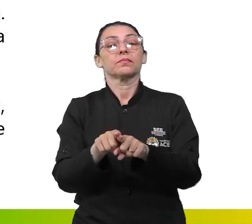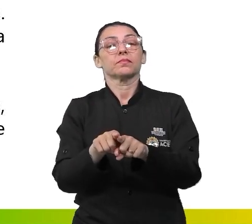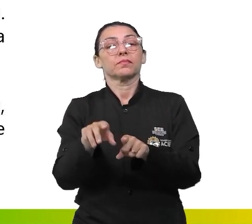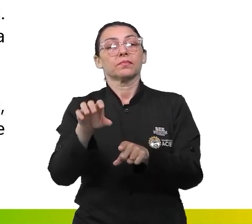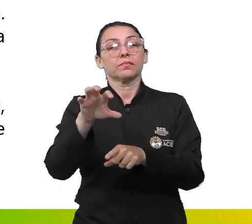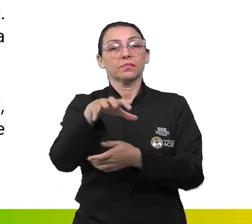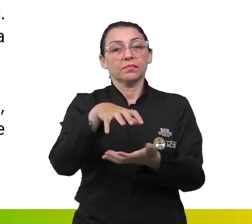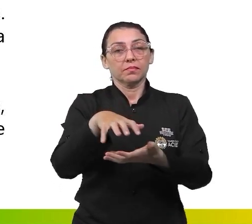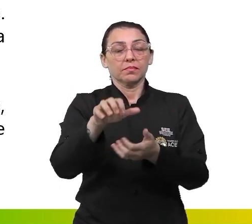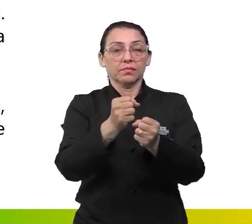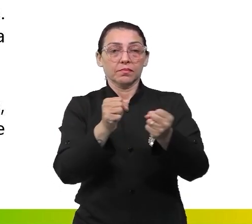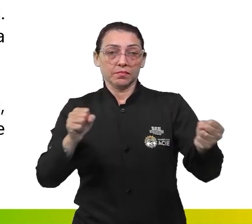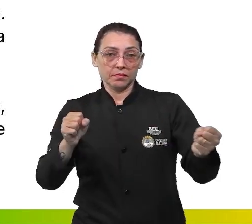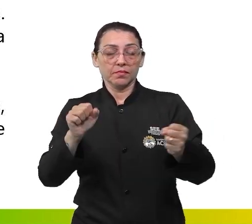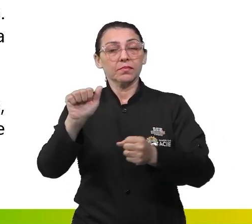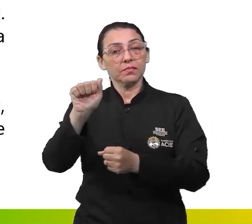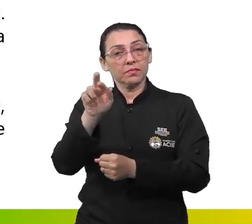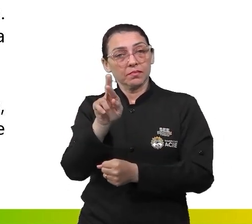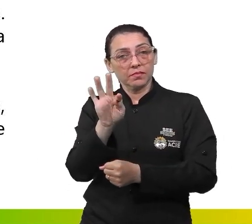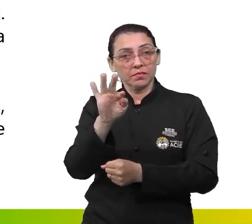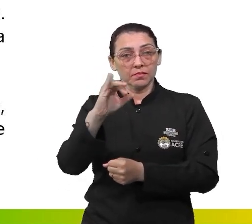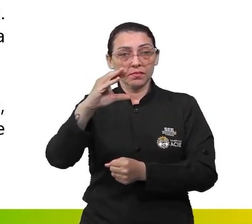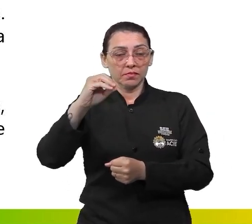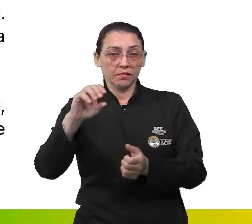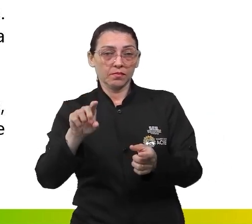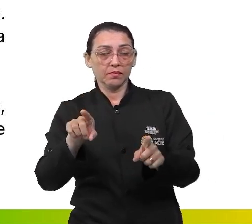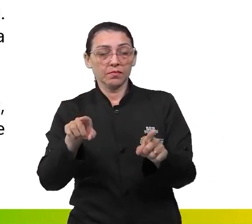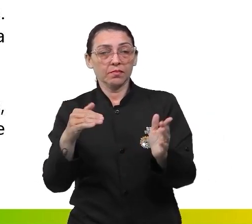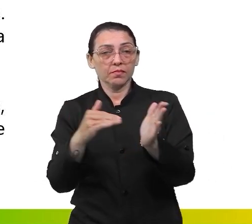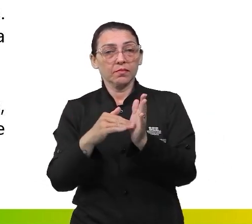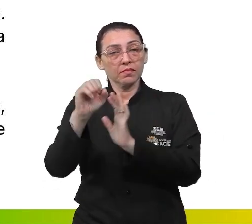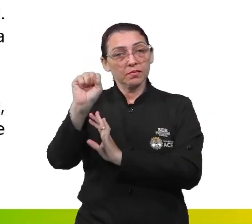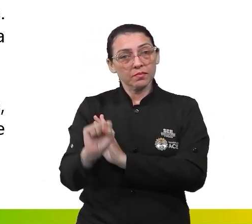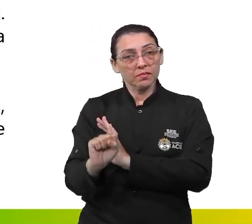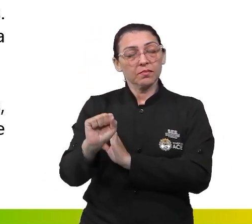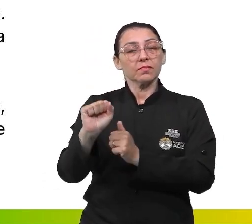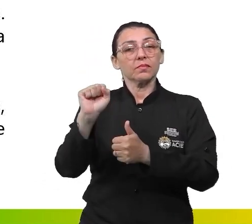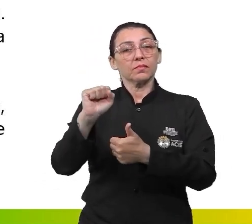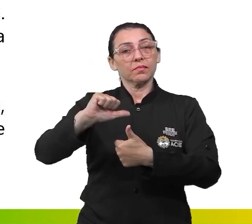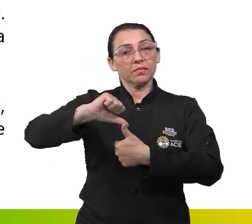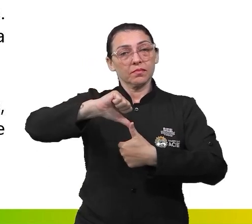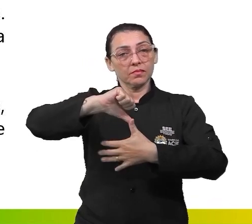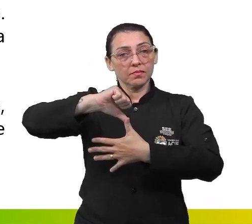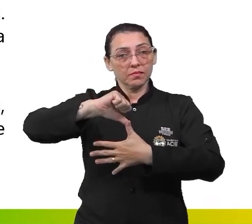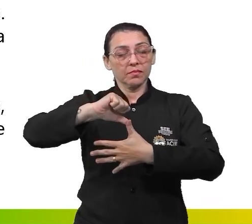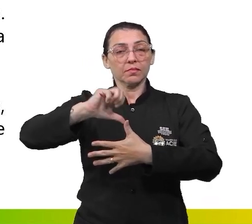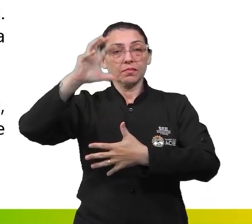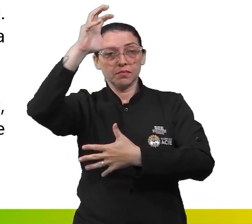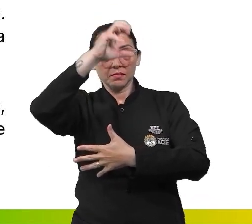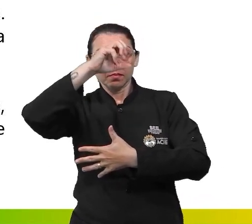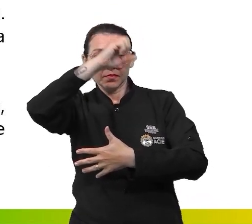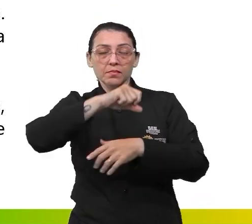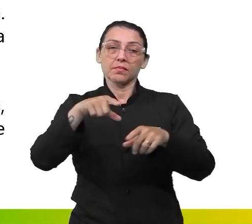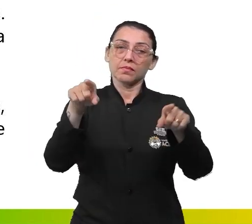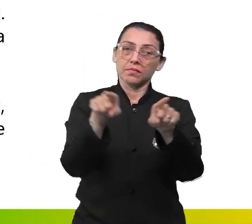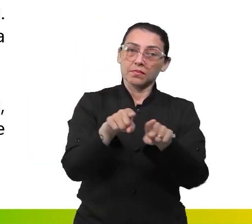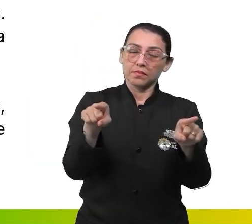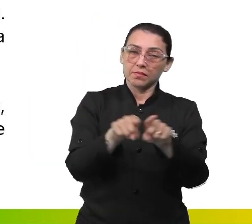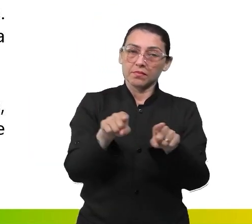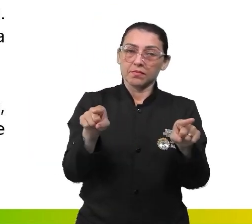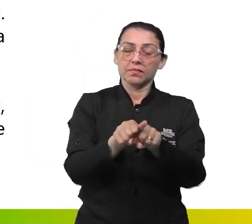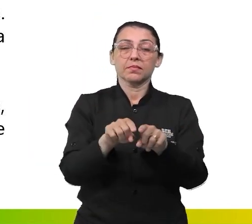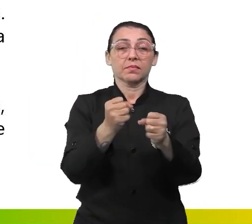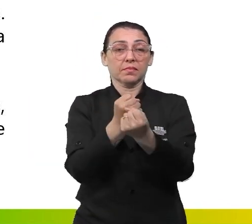se estende do Ártico até o extremo sul, lá da América do Sul, e a gente aprendeu também que ele é